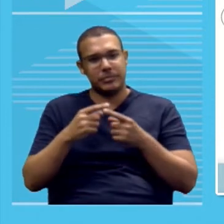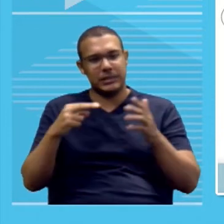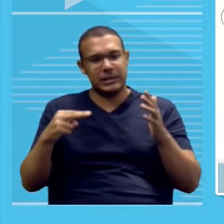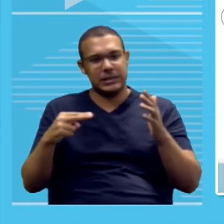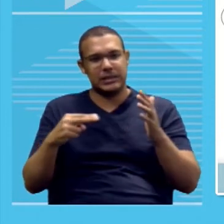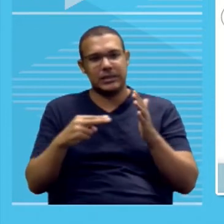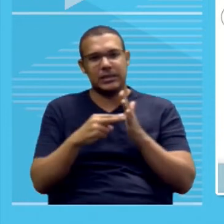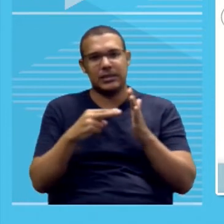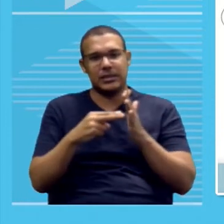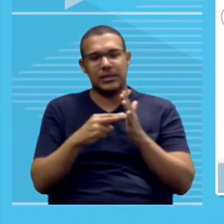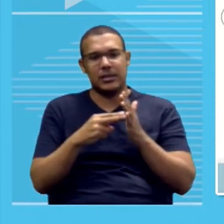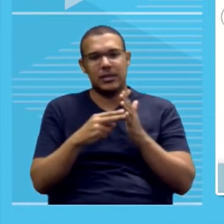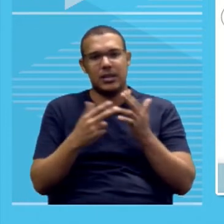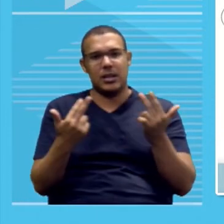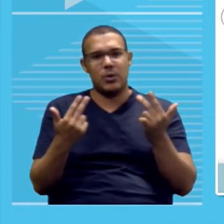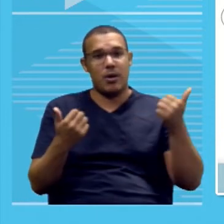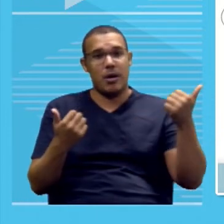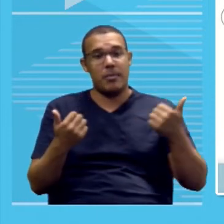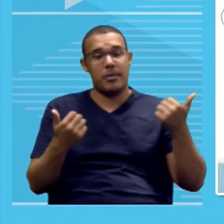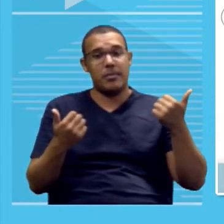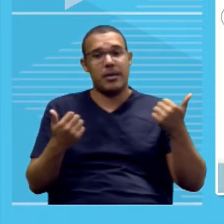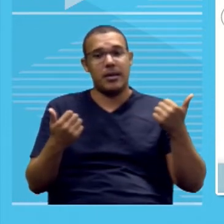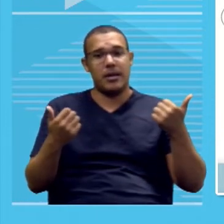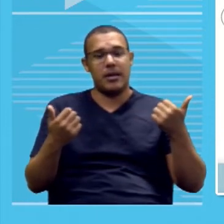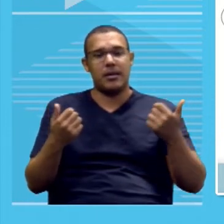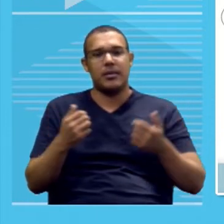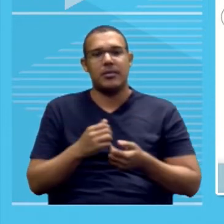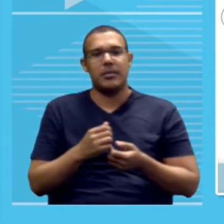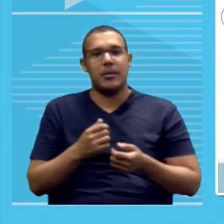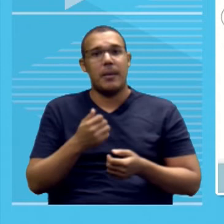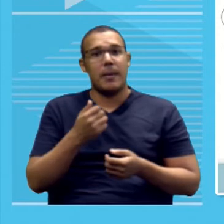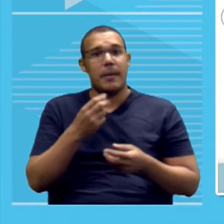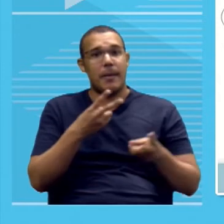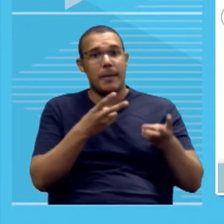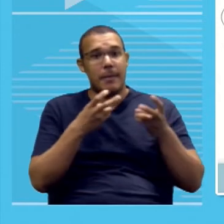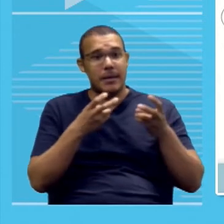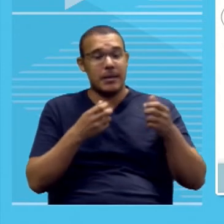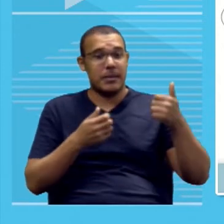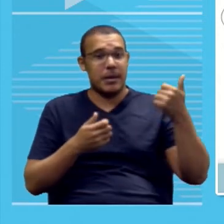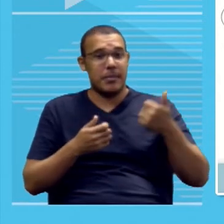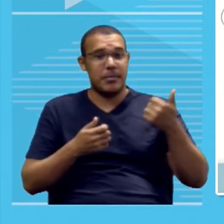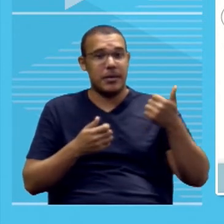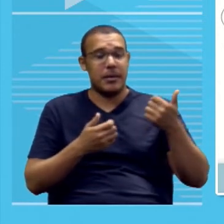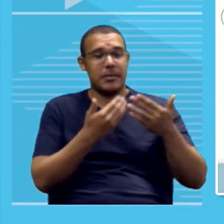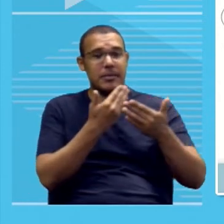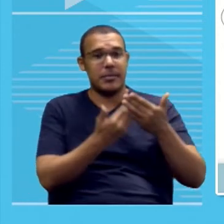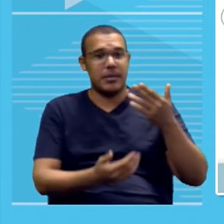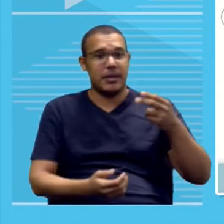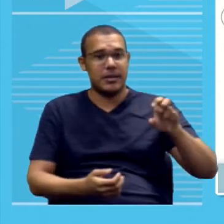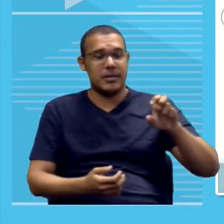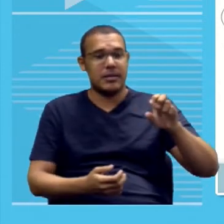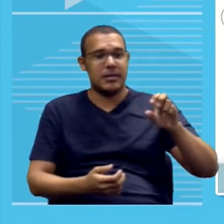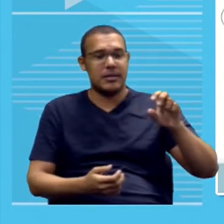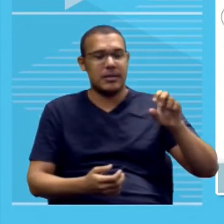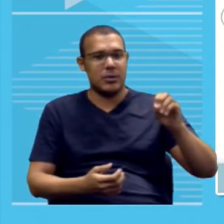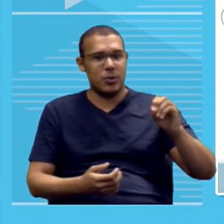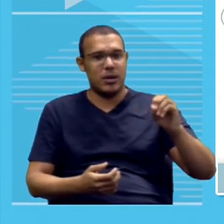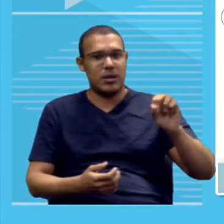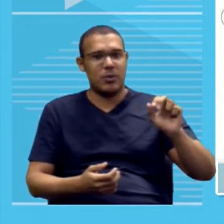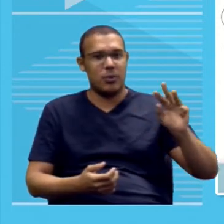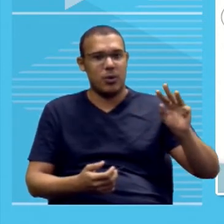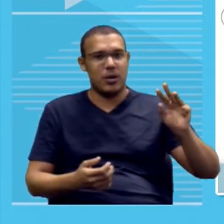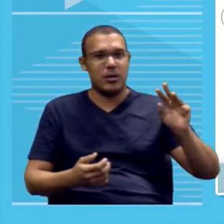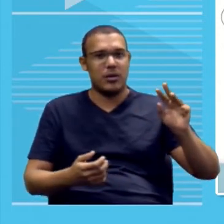mesma situação da lâmpada comum, perceba que a lâmpada comum gasta 50 watts, enquanto a lâmpada de LED só gasta